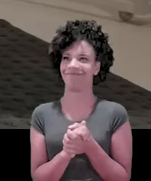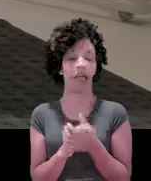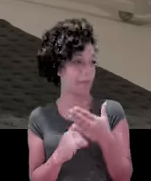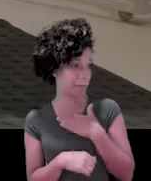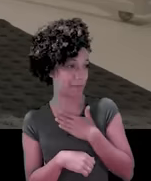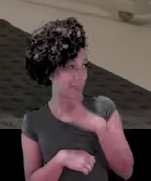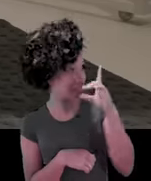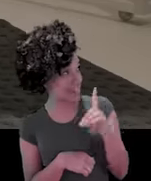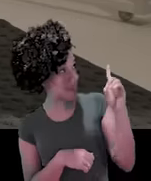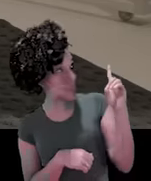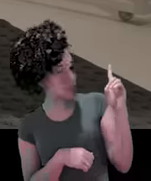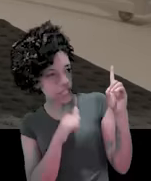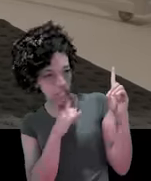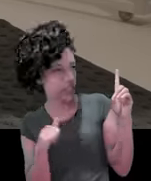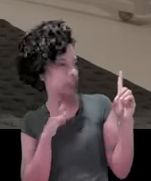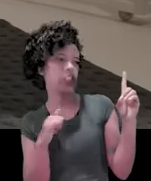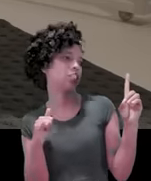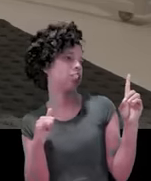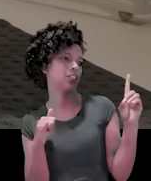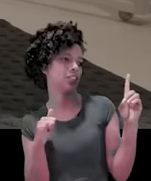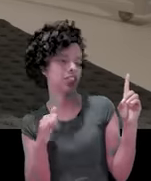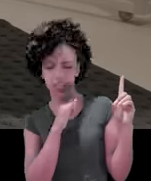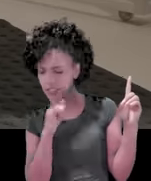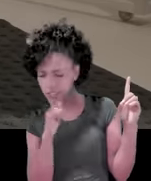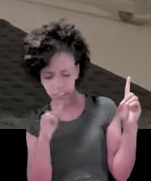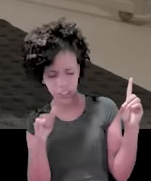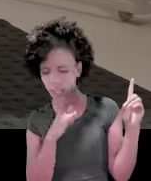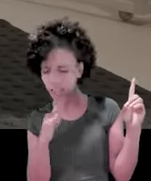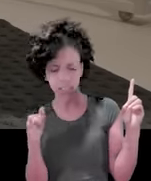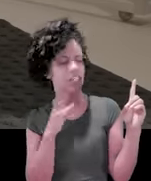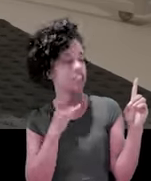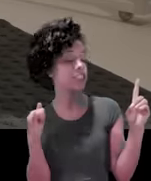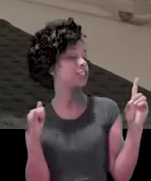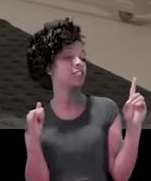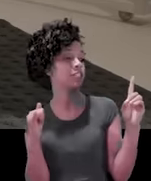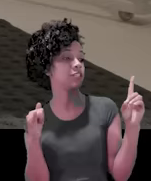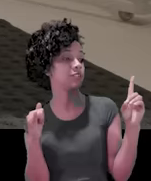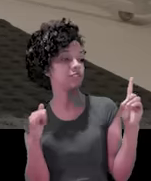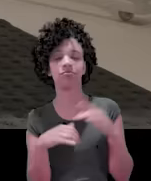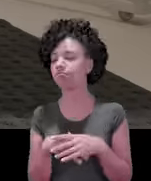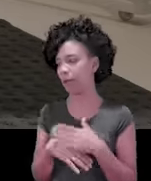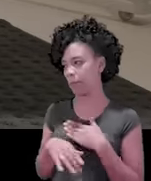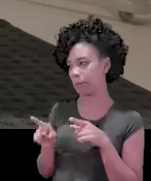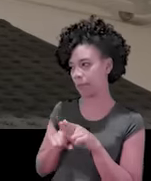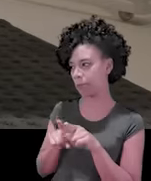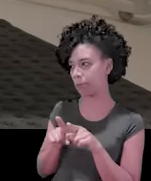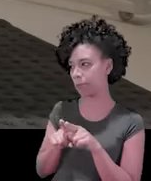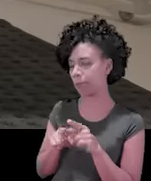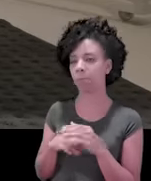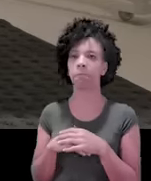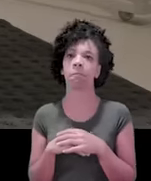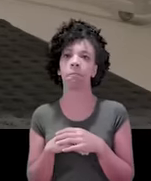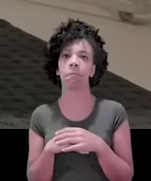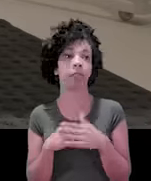O meu Deus é energia o medicamento energia energia energia para planeta mesmo